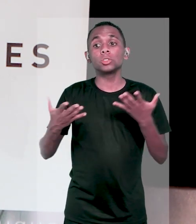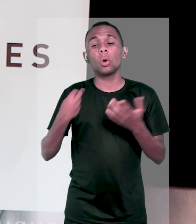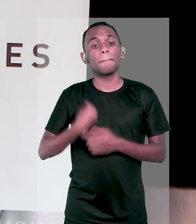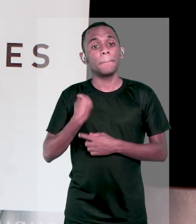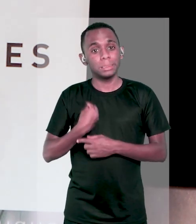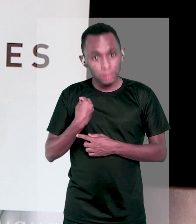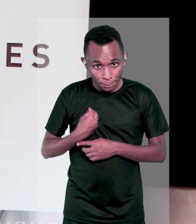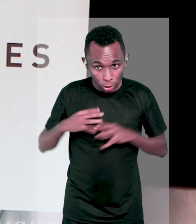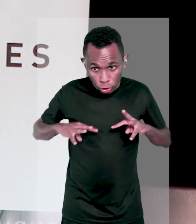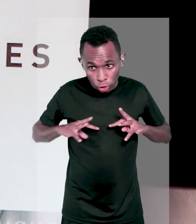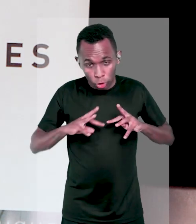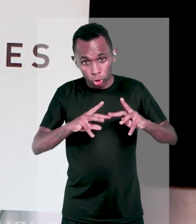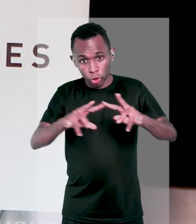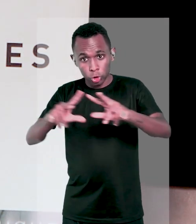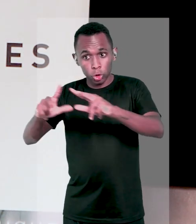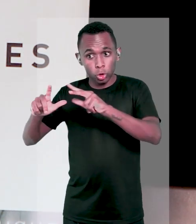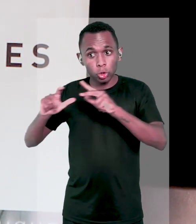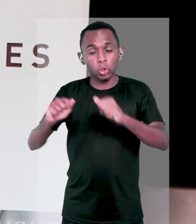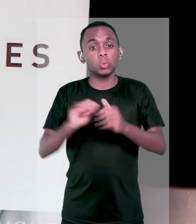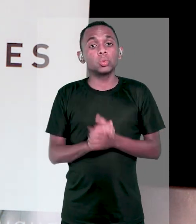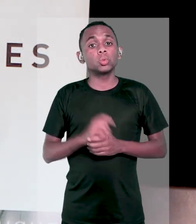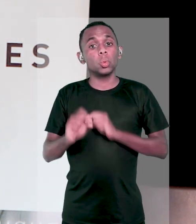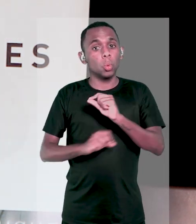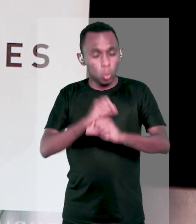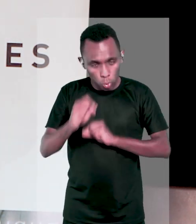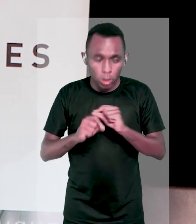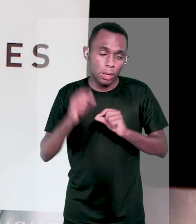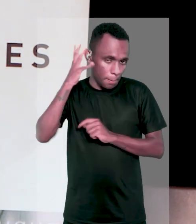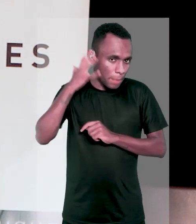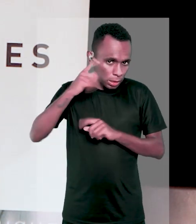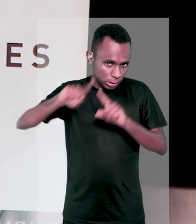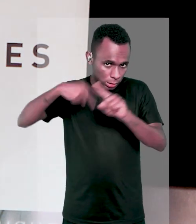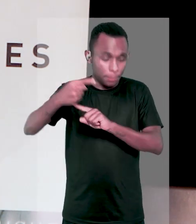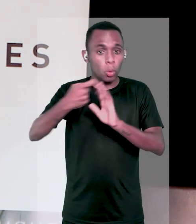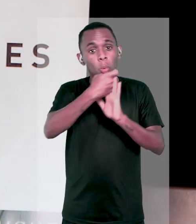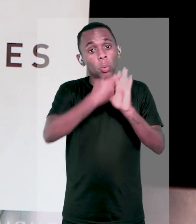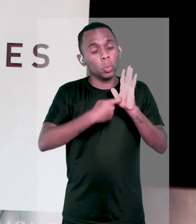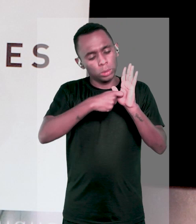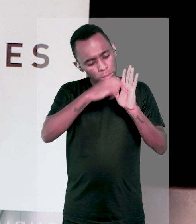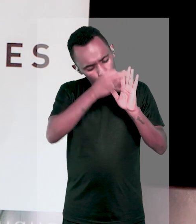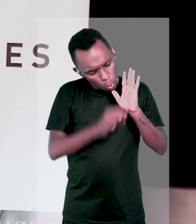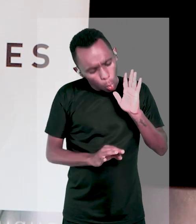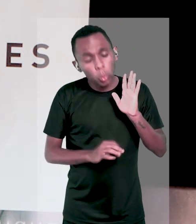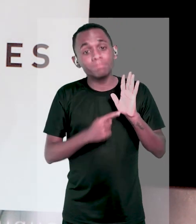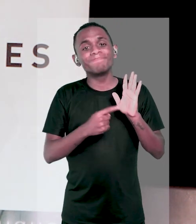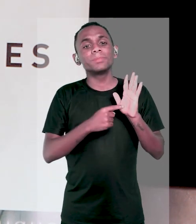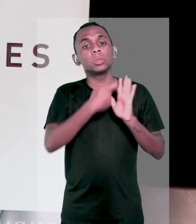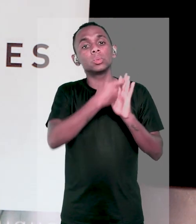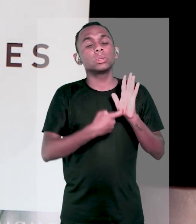também um grande poeta essa noção essa categoria é a categoria de implexo